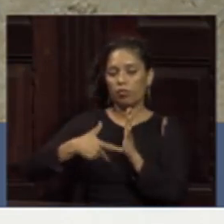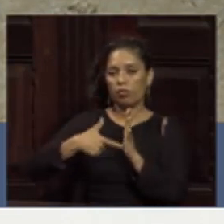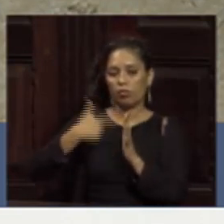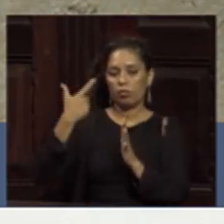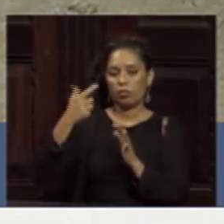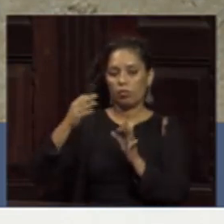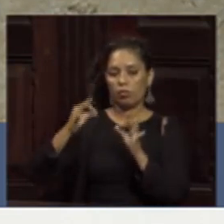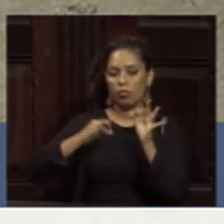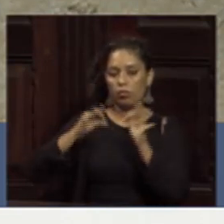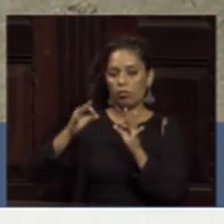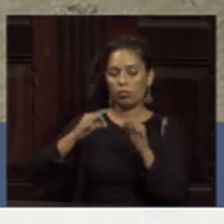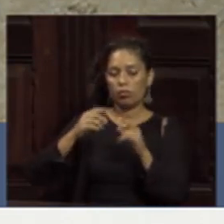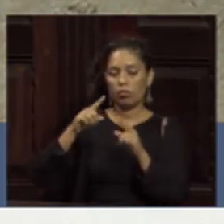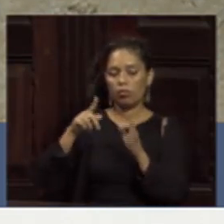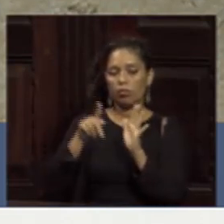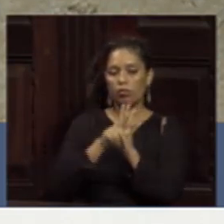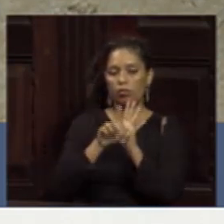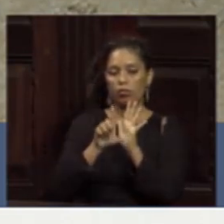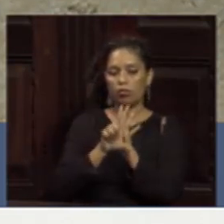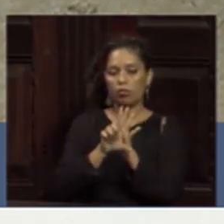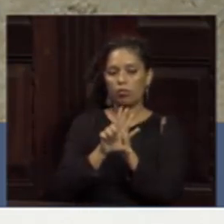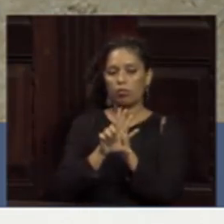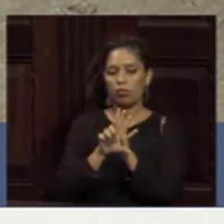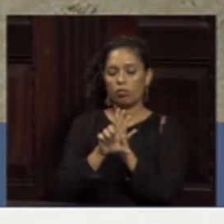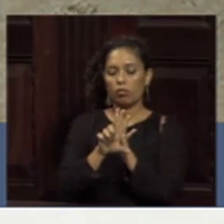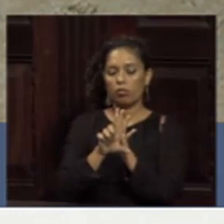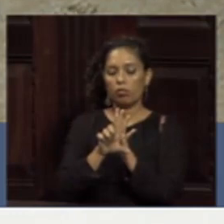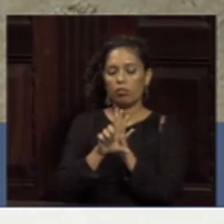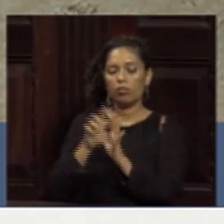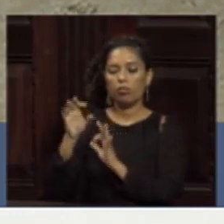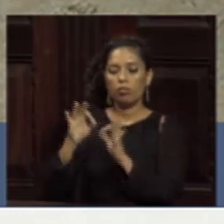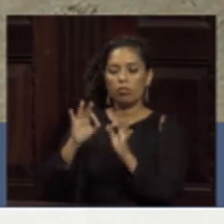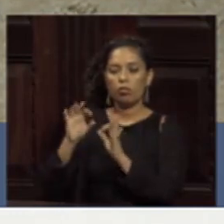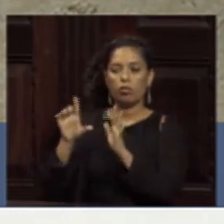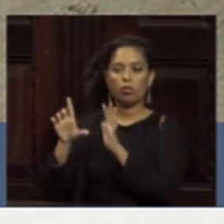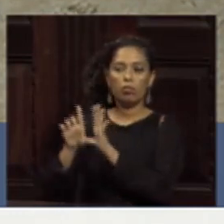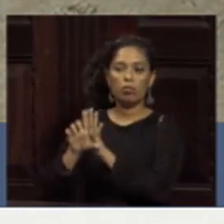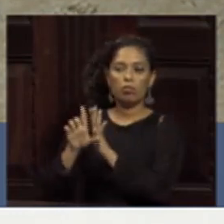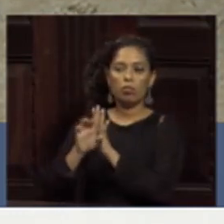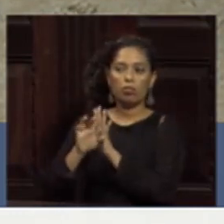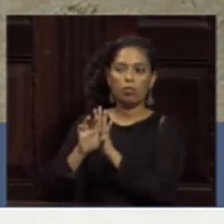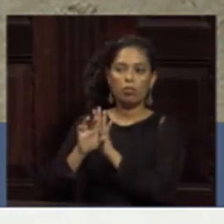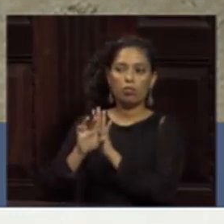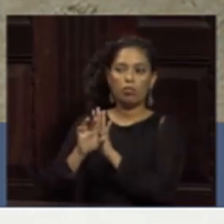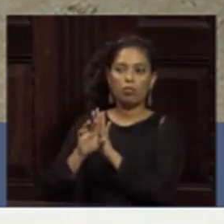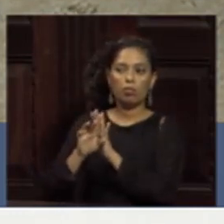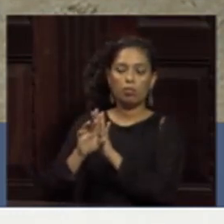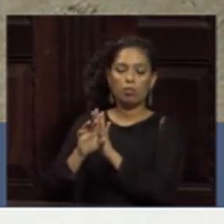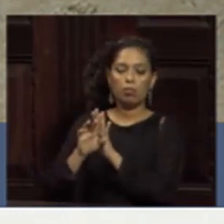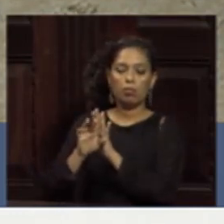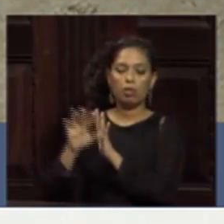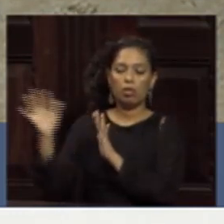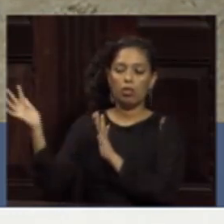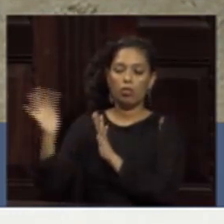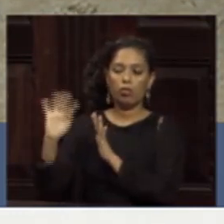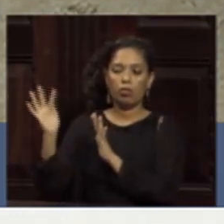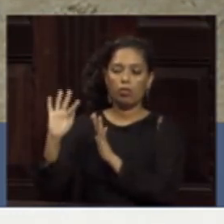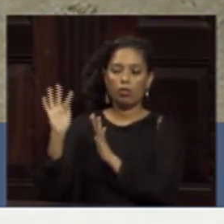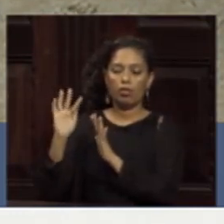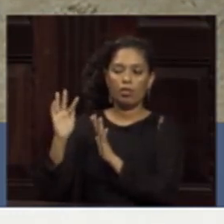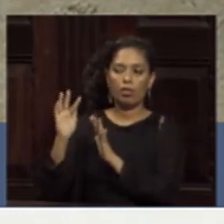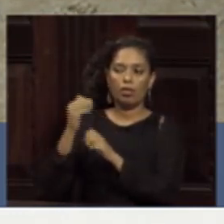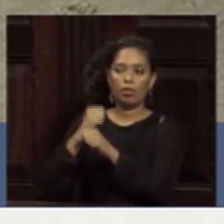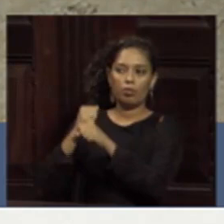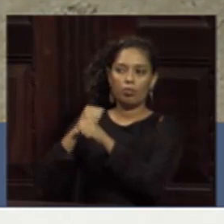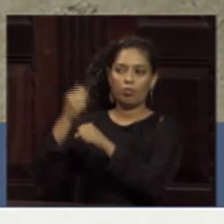foi feito baseado numa lei nacional da época. Depois a lei mudou e tem que ser adaptada. Mas